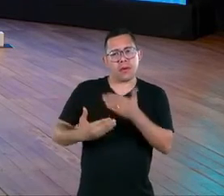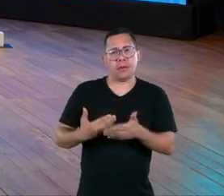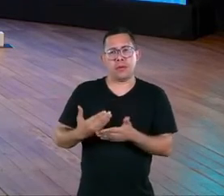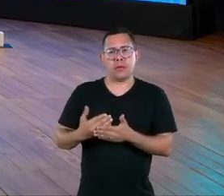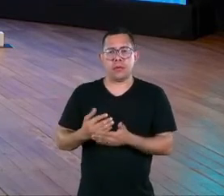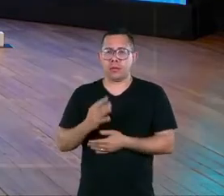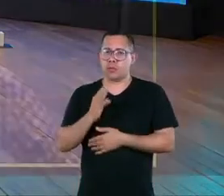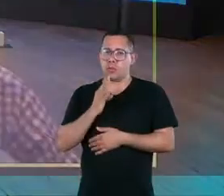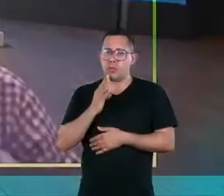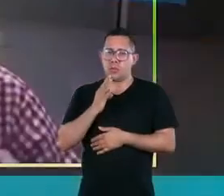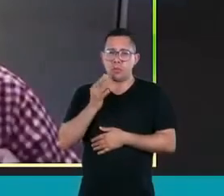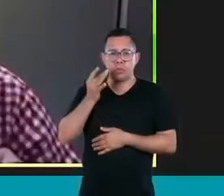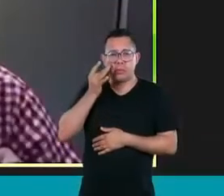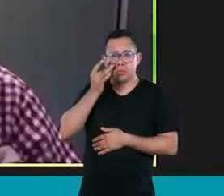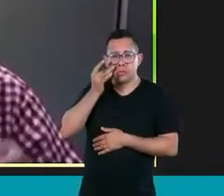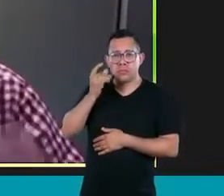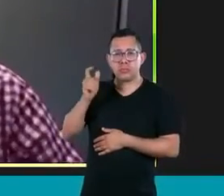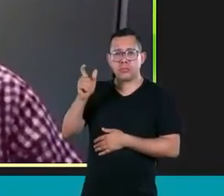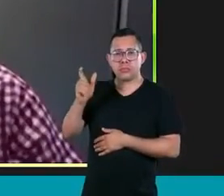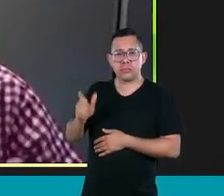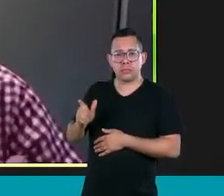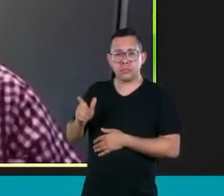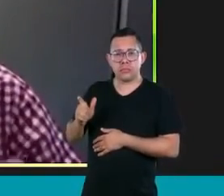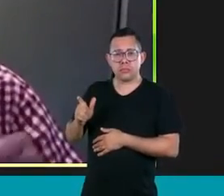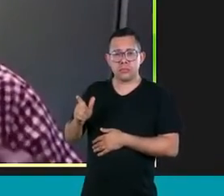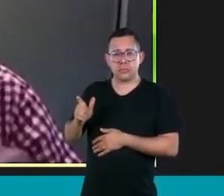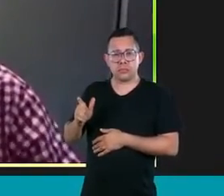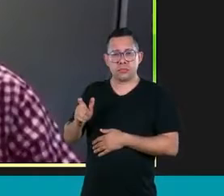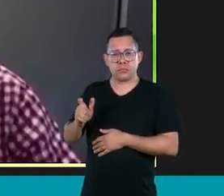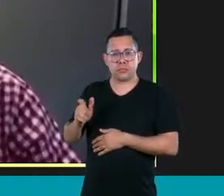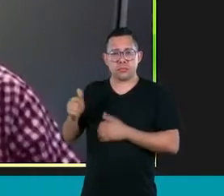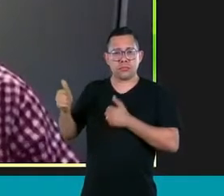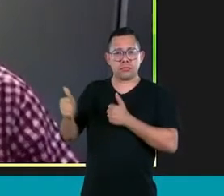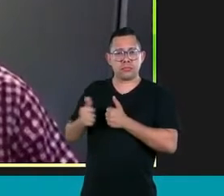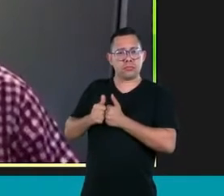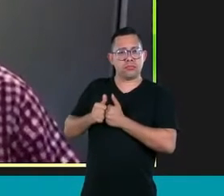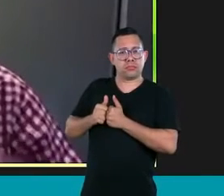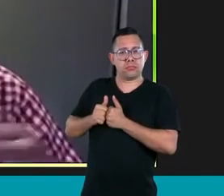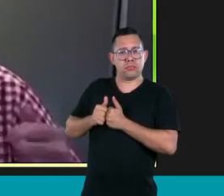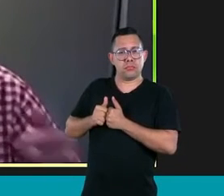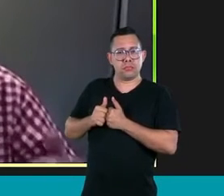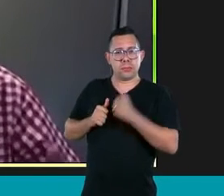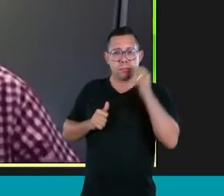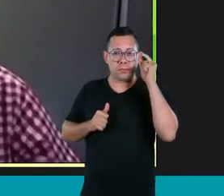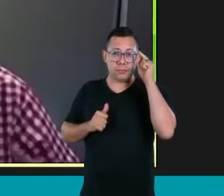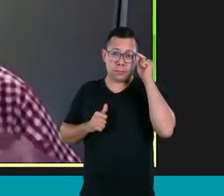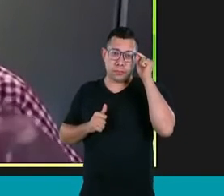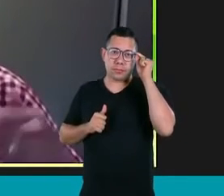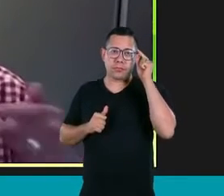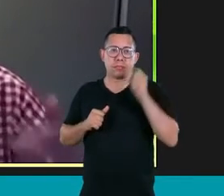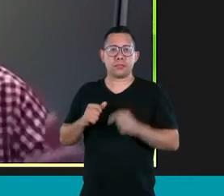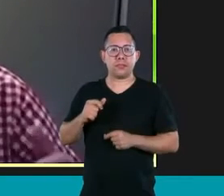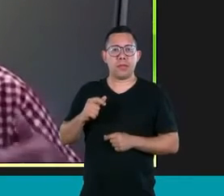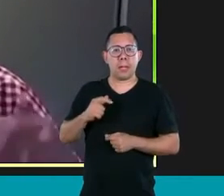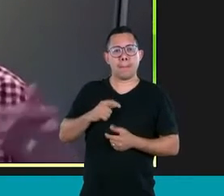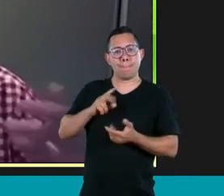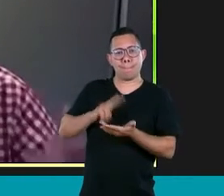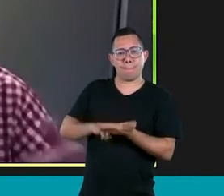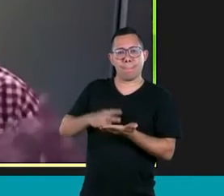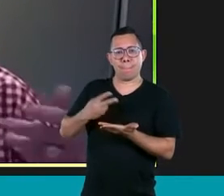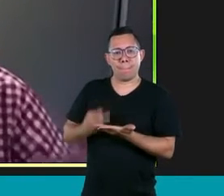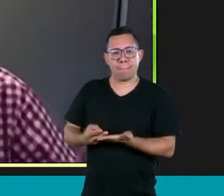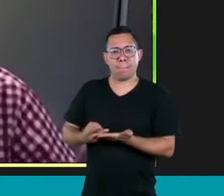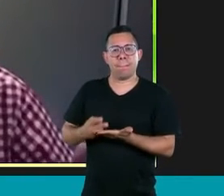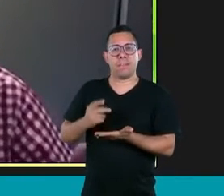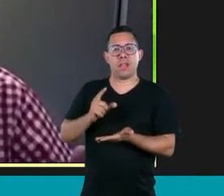conheci pessoalmente e a nossa convivência se estreitou, próxima e distante. Dezenas de traduções de seus livros, artigos,